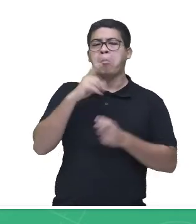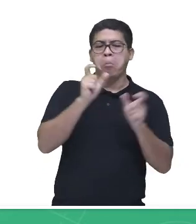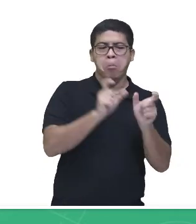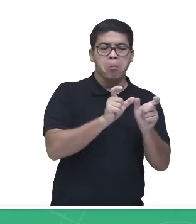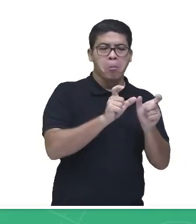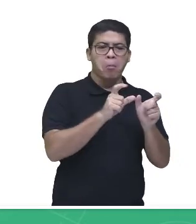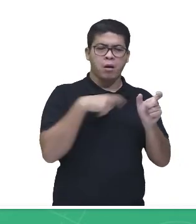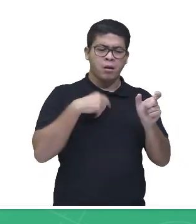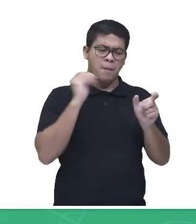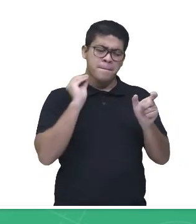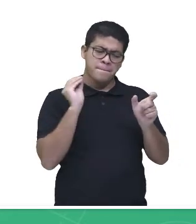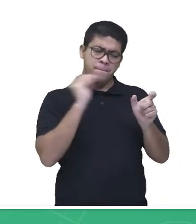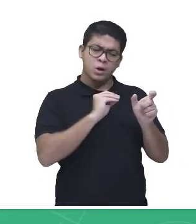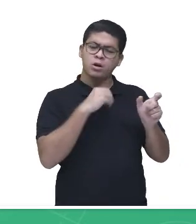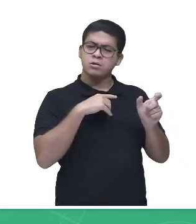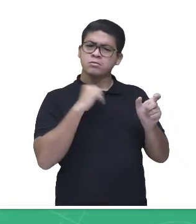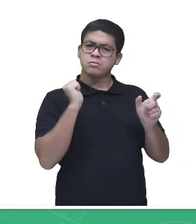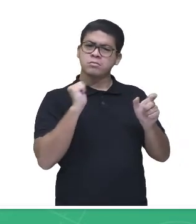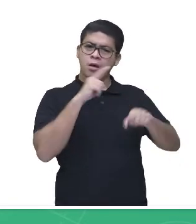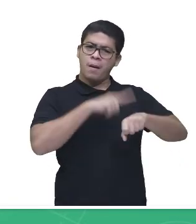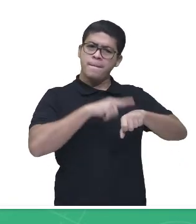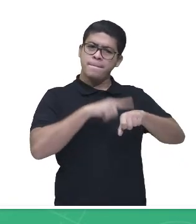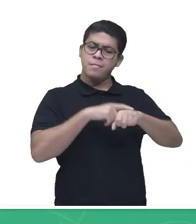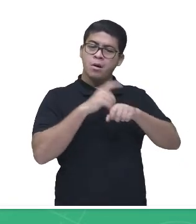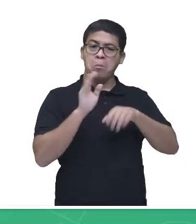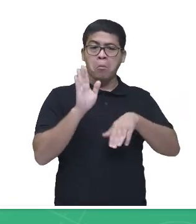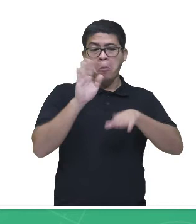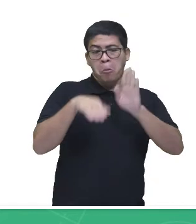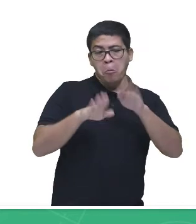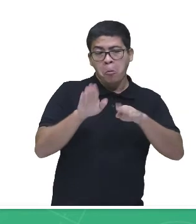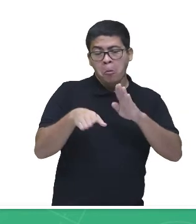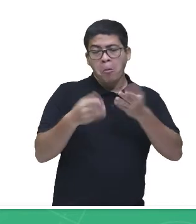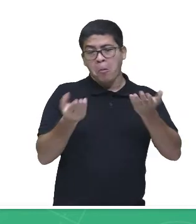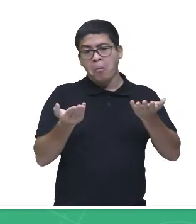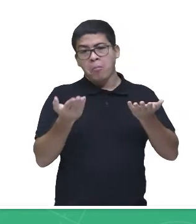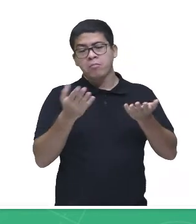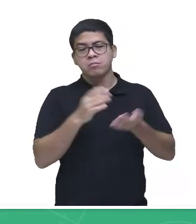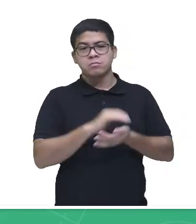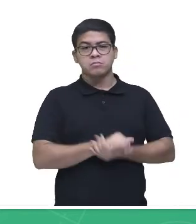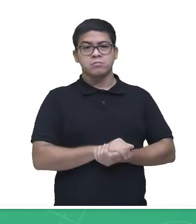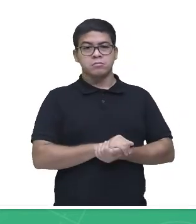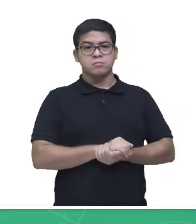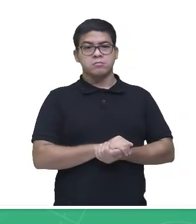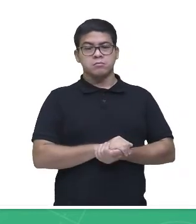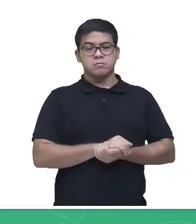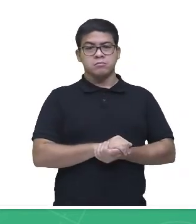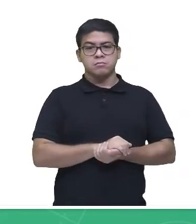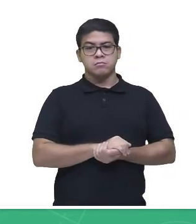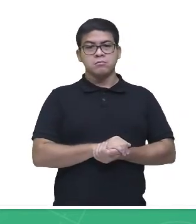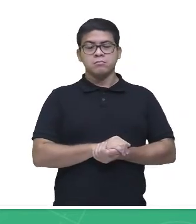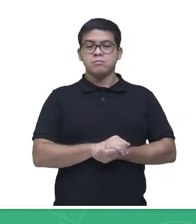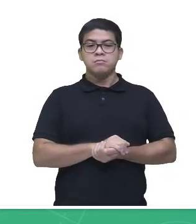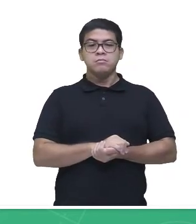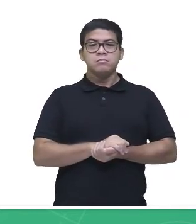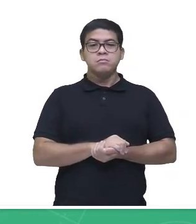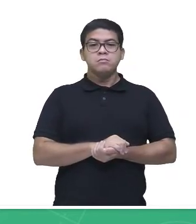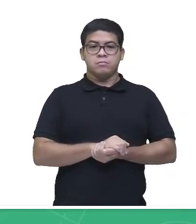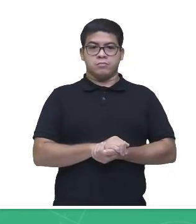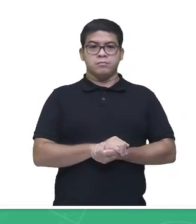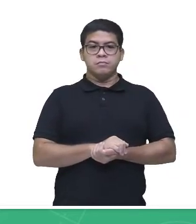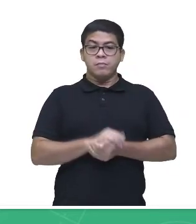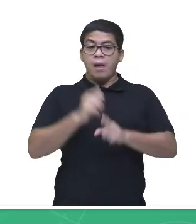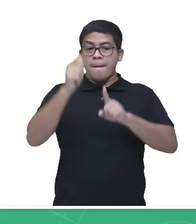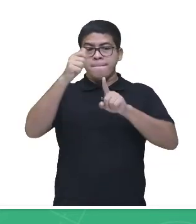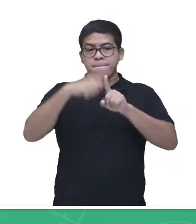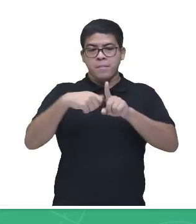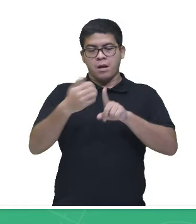aqui? Pode, né? Ultimamente, Juan e Ana han dicho tal, tal e tal. Não? Este mês passado, Juan